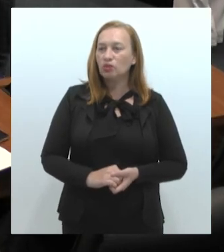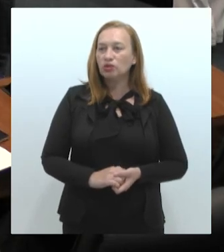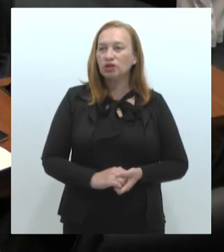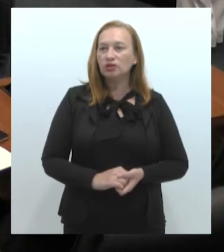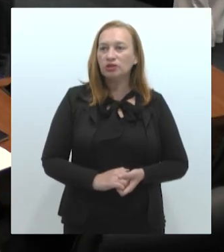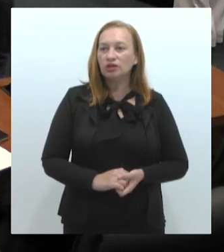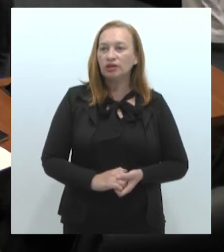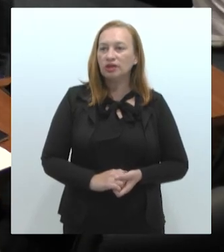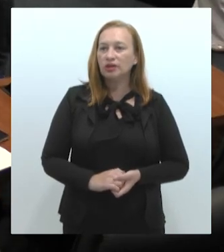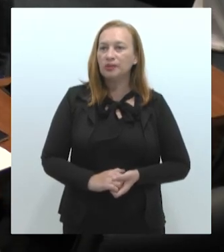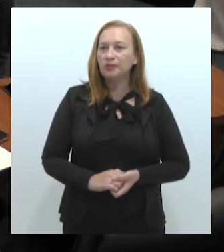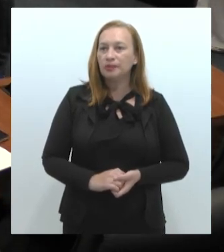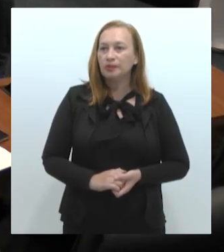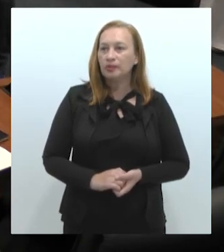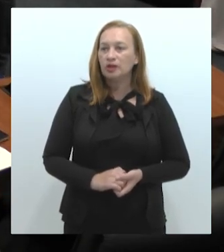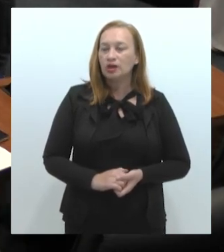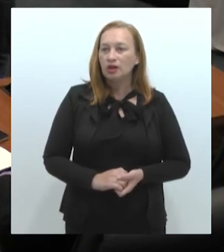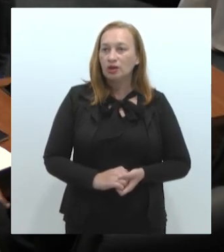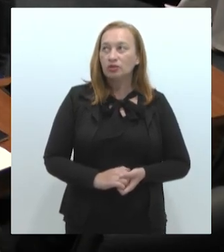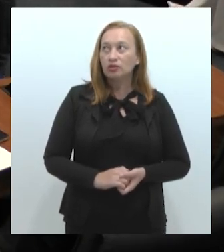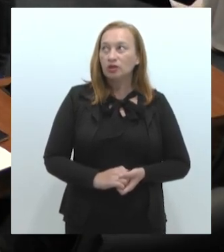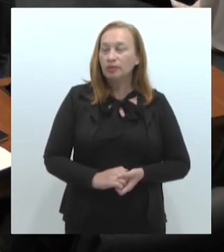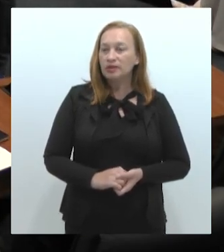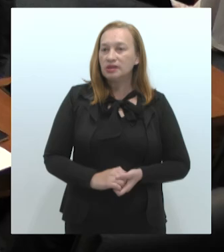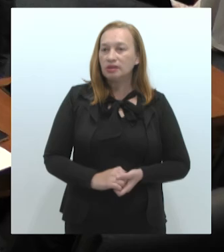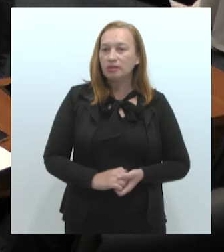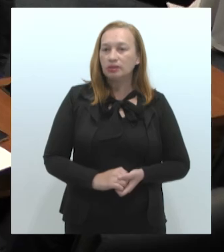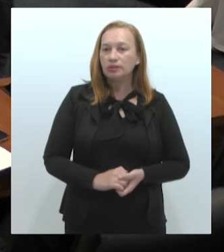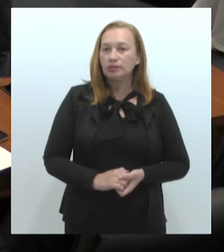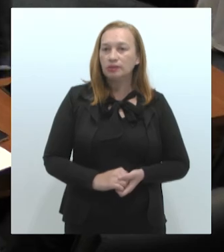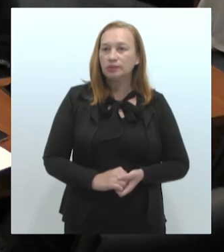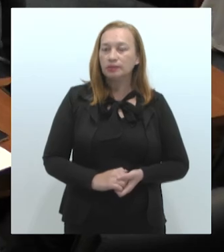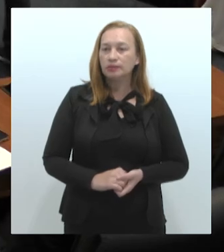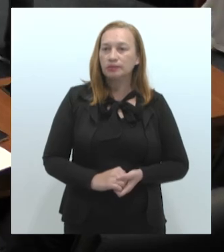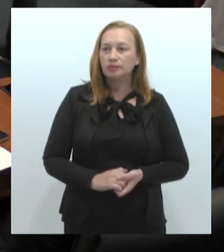Ali o microfone, depois de Alane, tem um microfone.